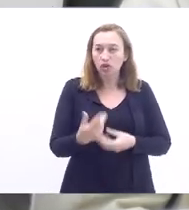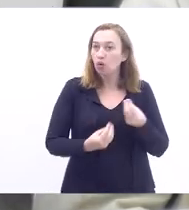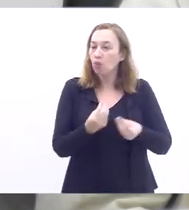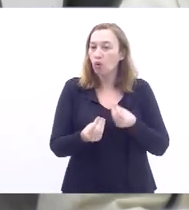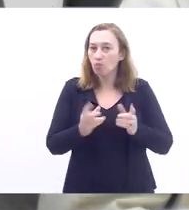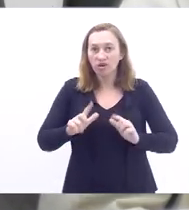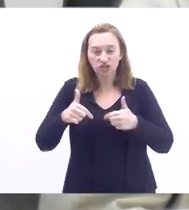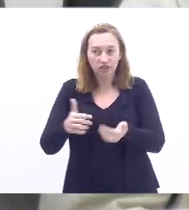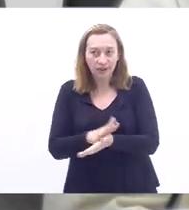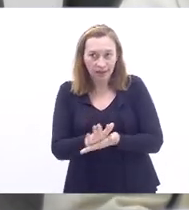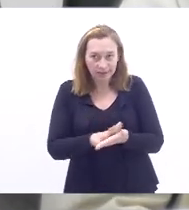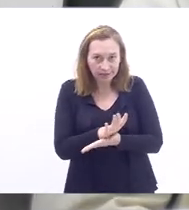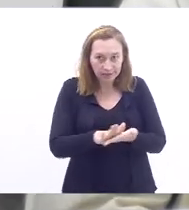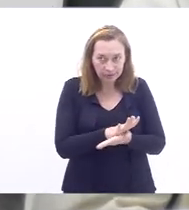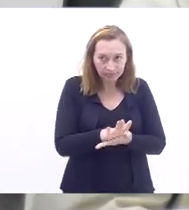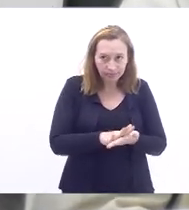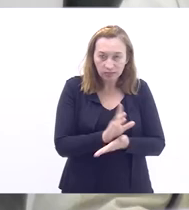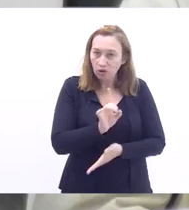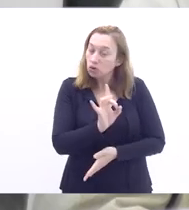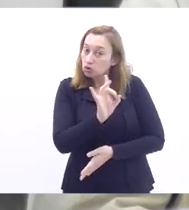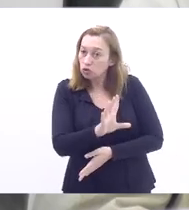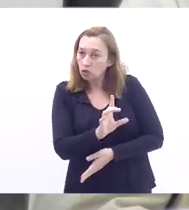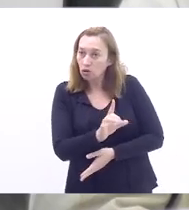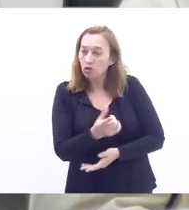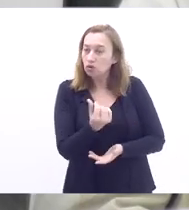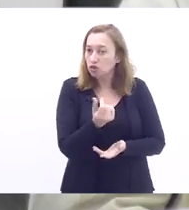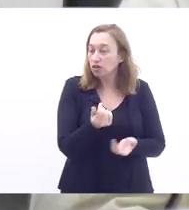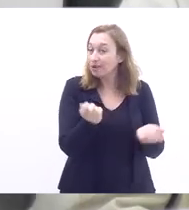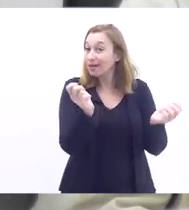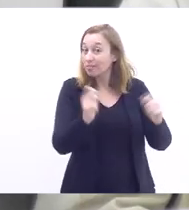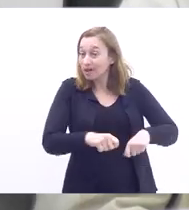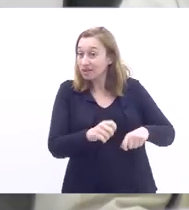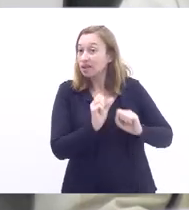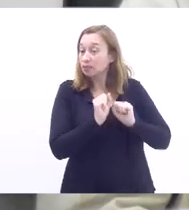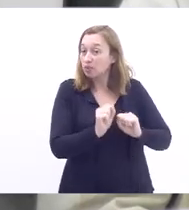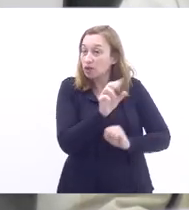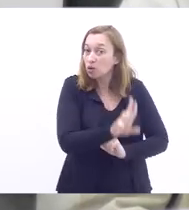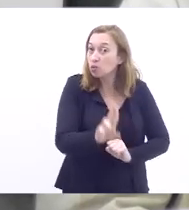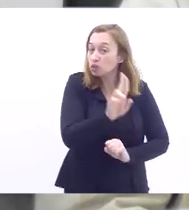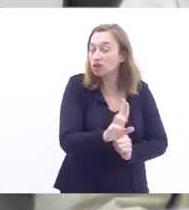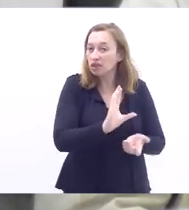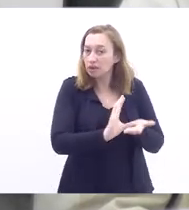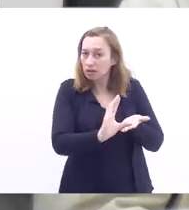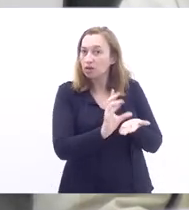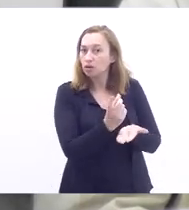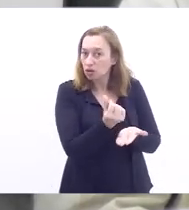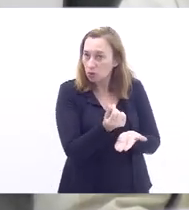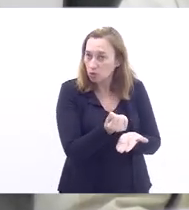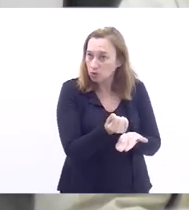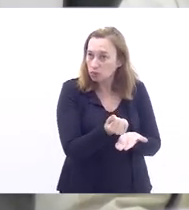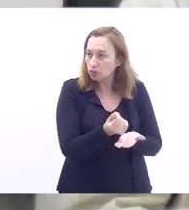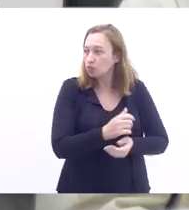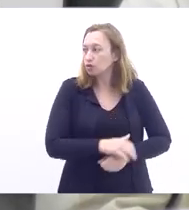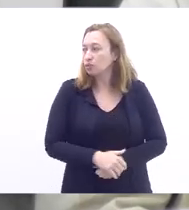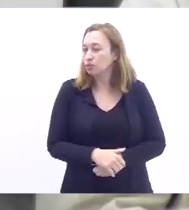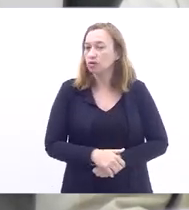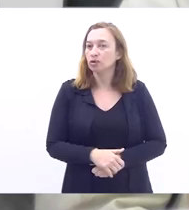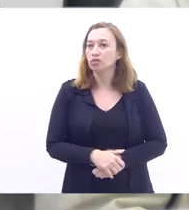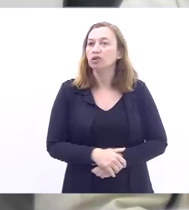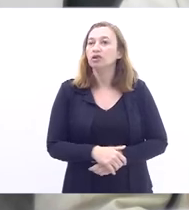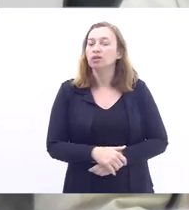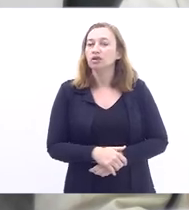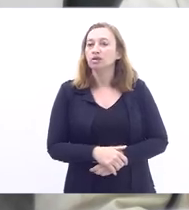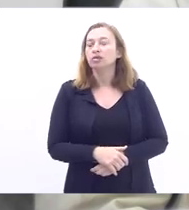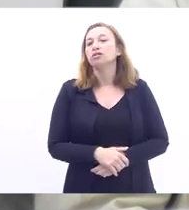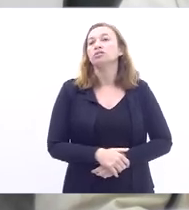lugar nenhum Ah e não é seu dinheiro senão a capacidade a gente poder do que deixar esse recurso e as travas que às vezes temos